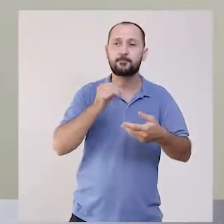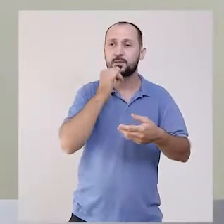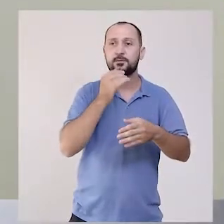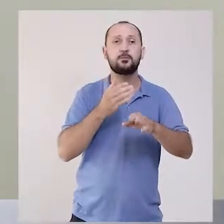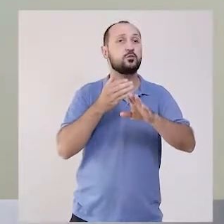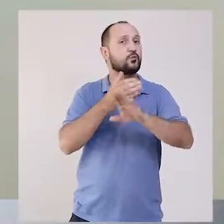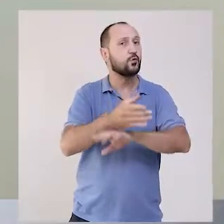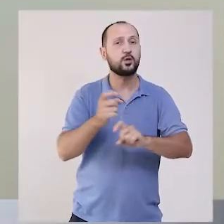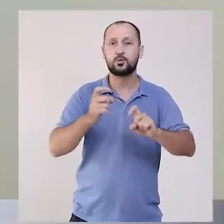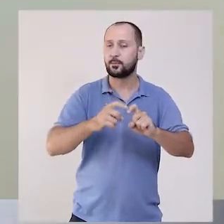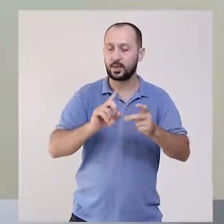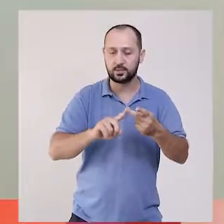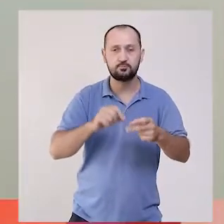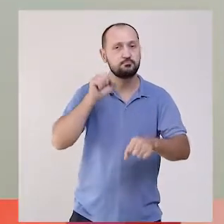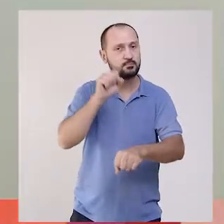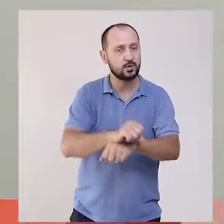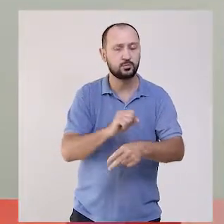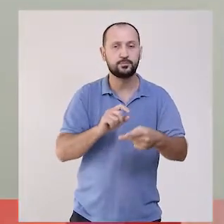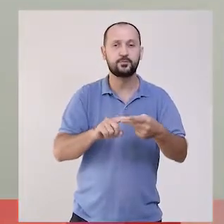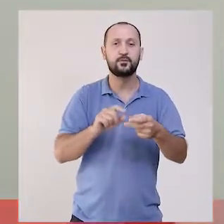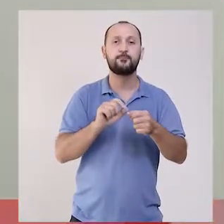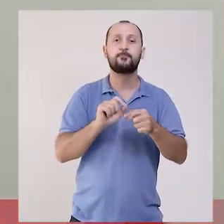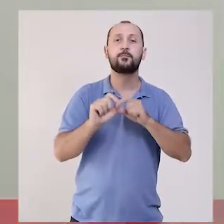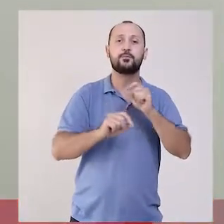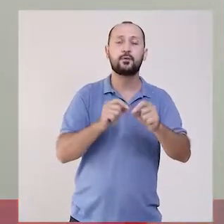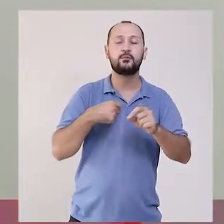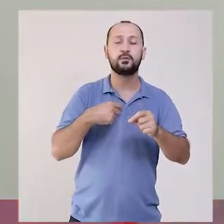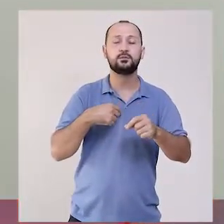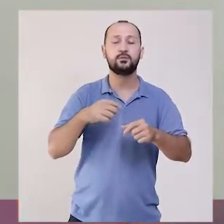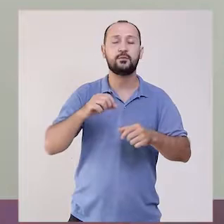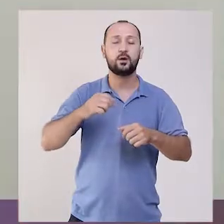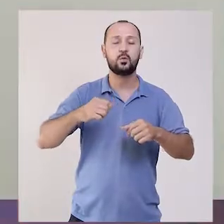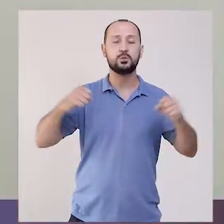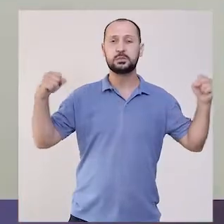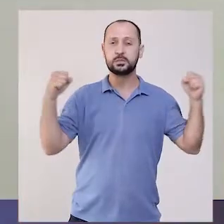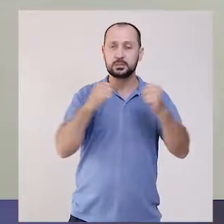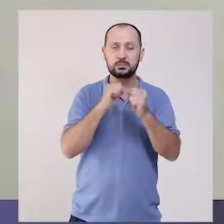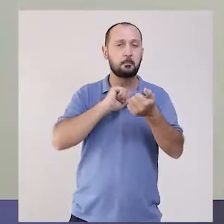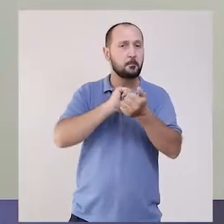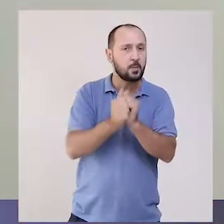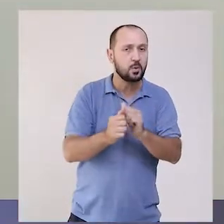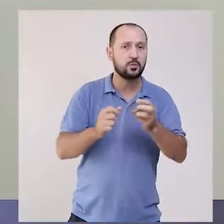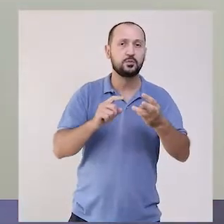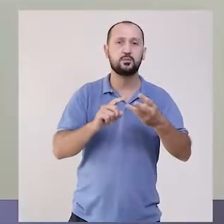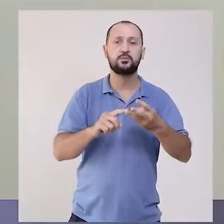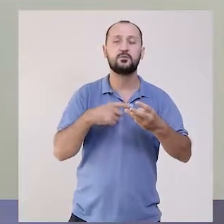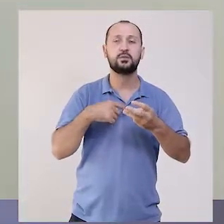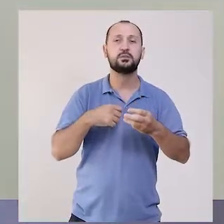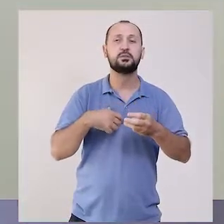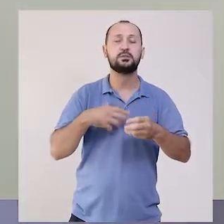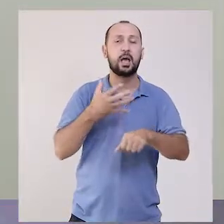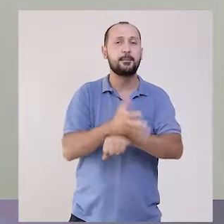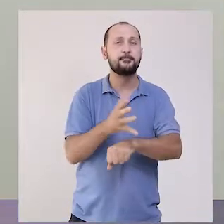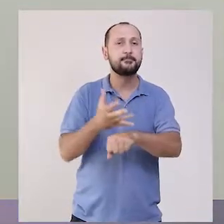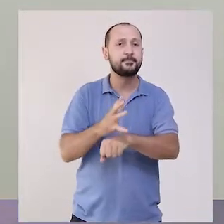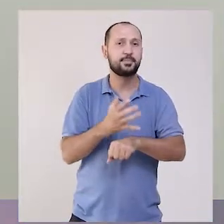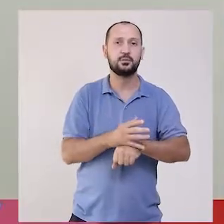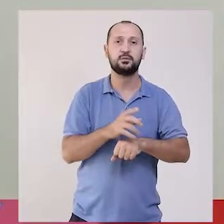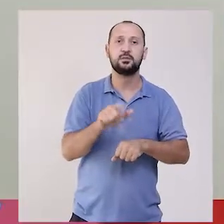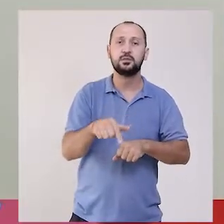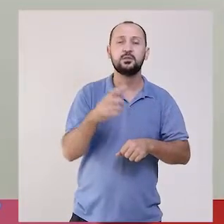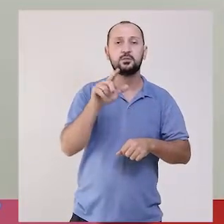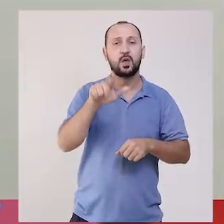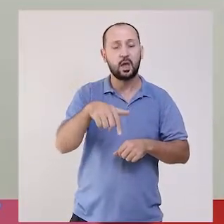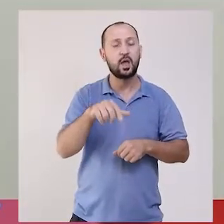que deixaram de ir ao médico, deixaram de fazer a sua fisioterapia, deixaram de fazer o seu exercício